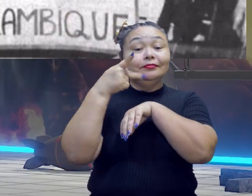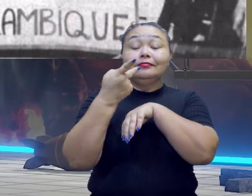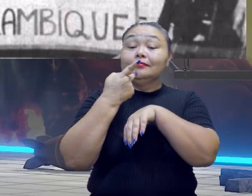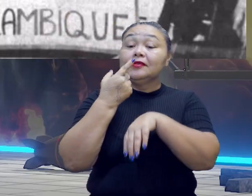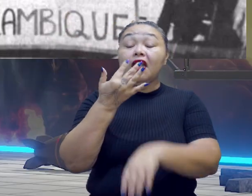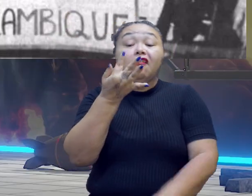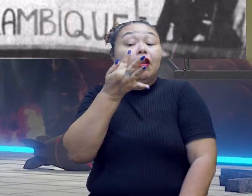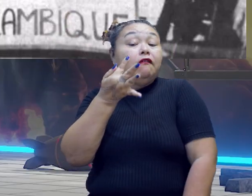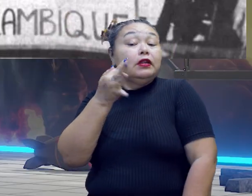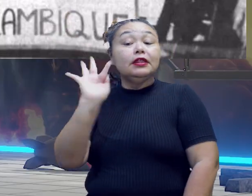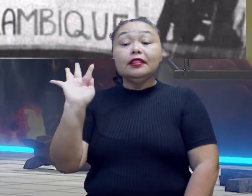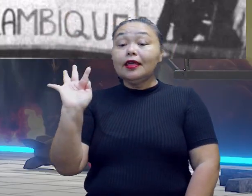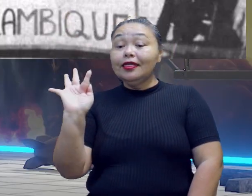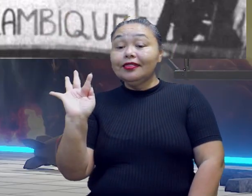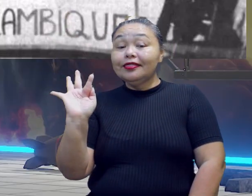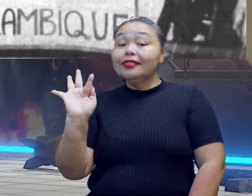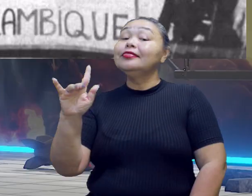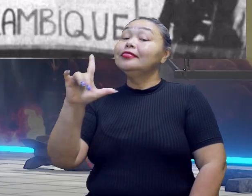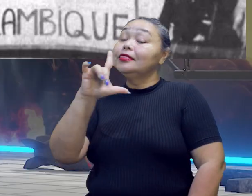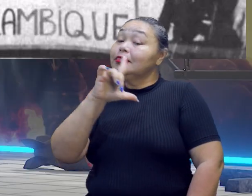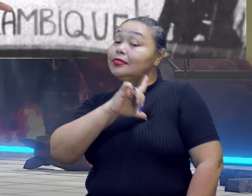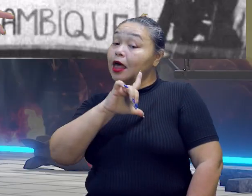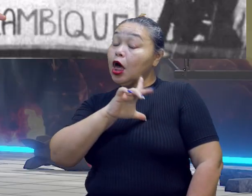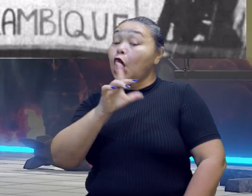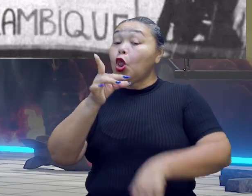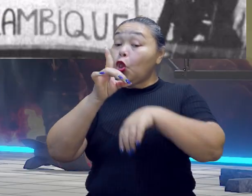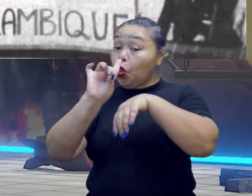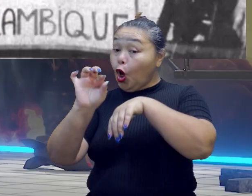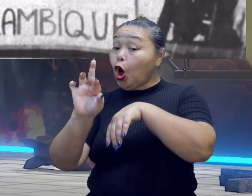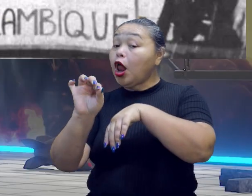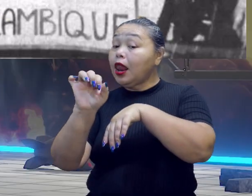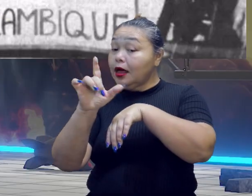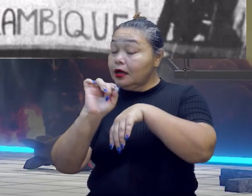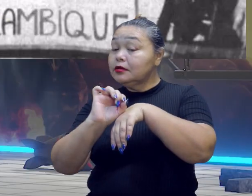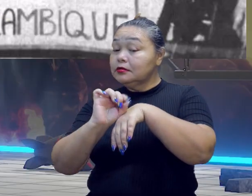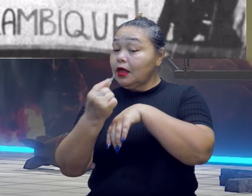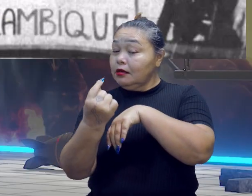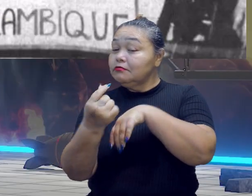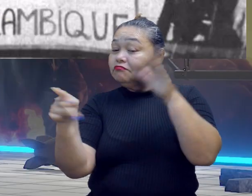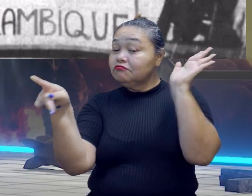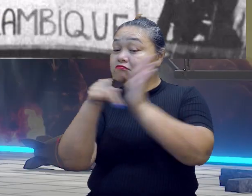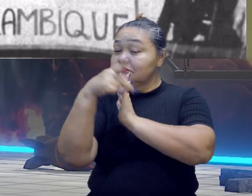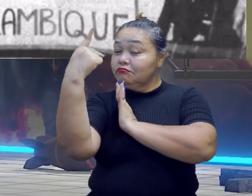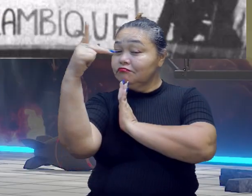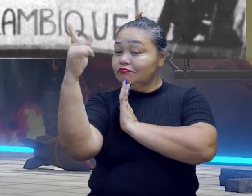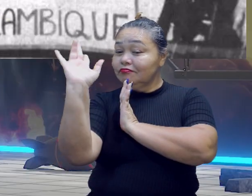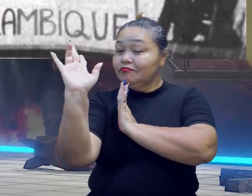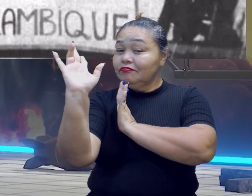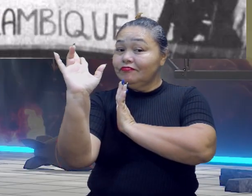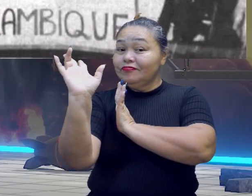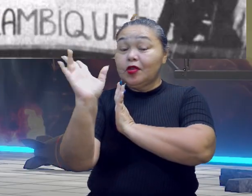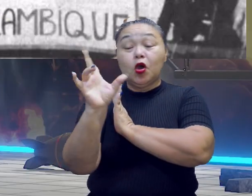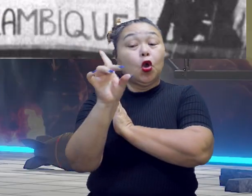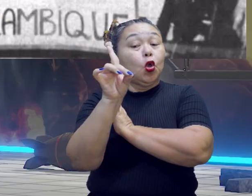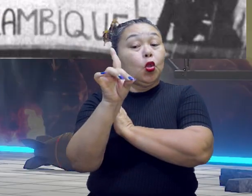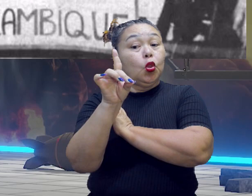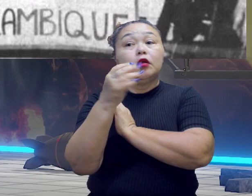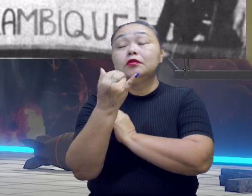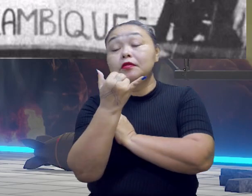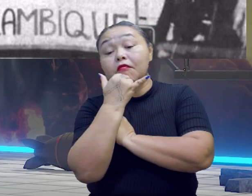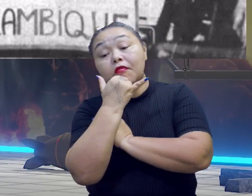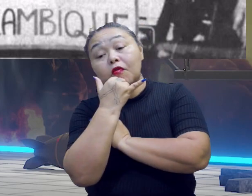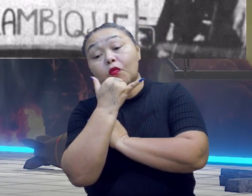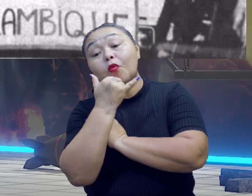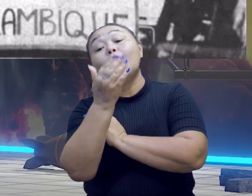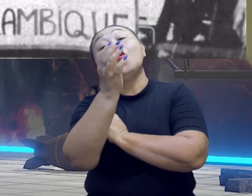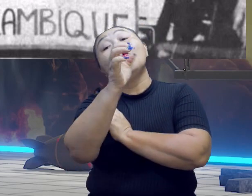fala francês, tem o dólar como moeda oficial. O pessoal, o dólar, desculpa, o